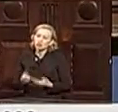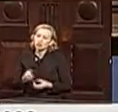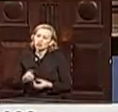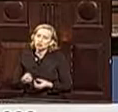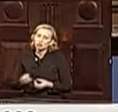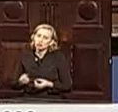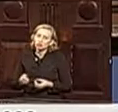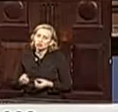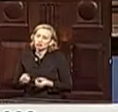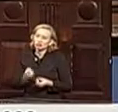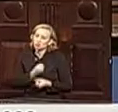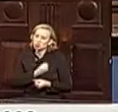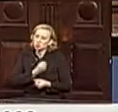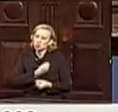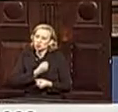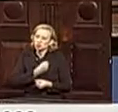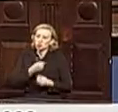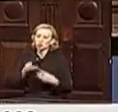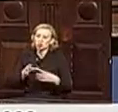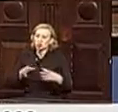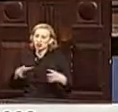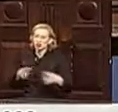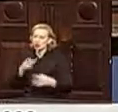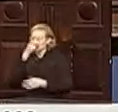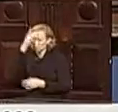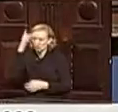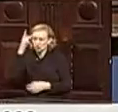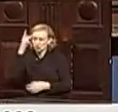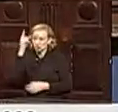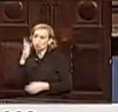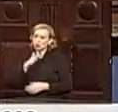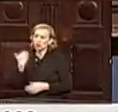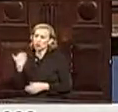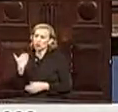absurdo de mortes de inocentes e das forças de segurança. Obrigado, presidente.